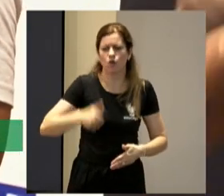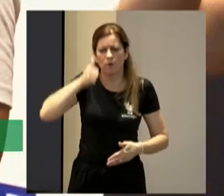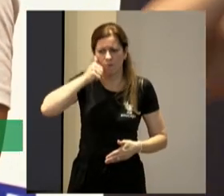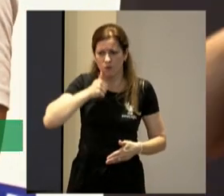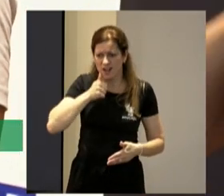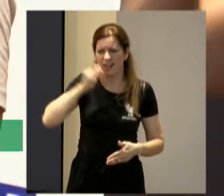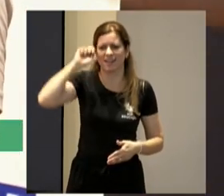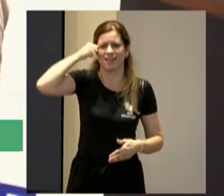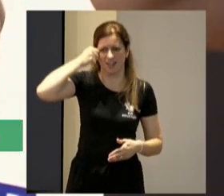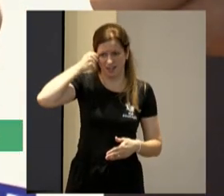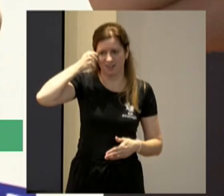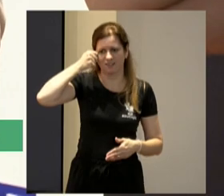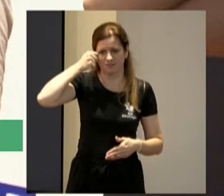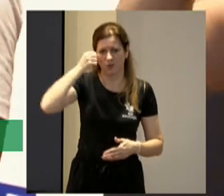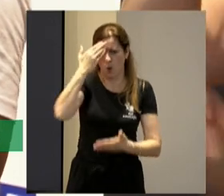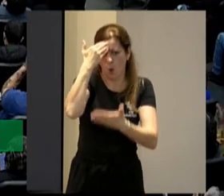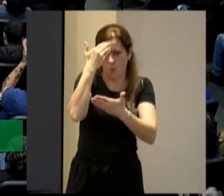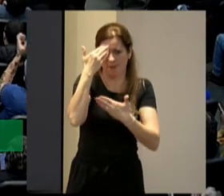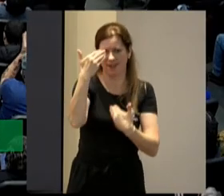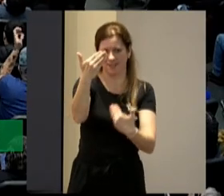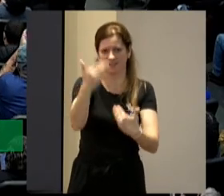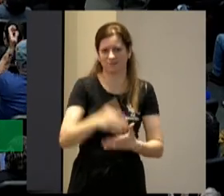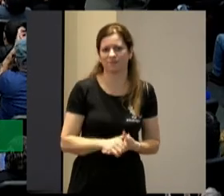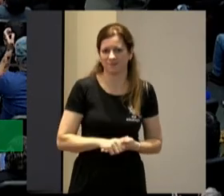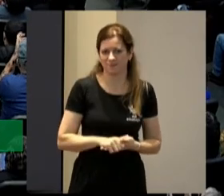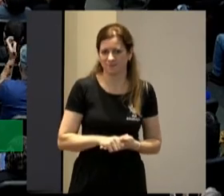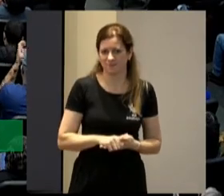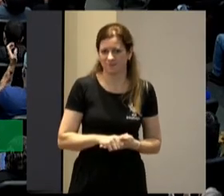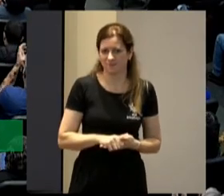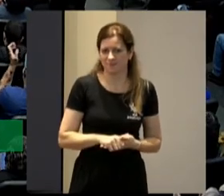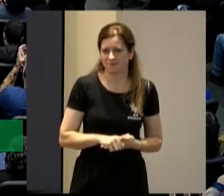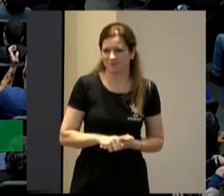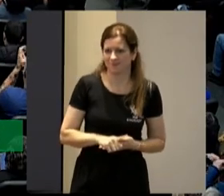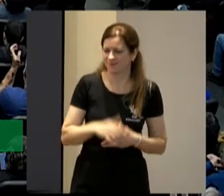na revolução. Muito obrigada.